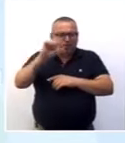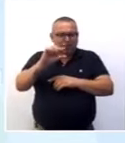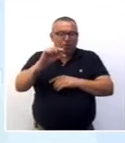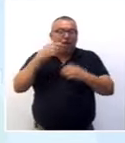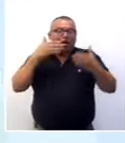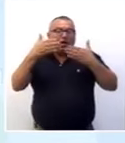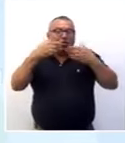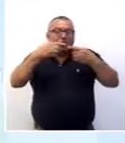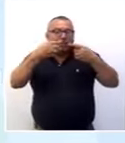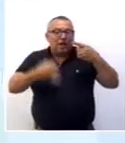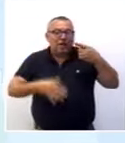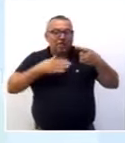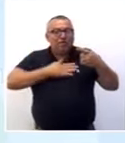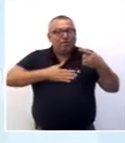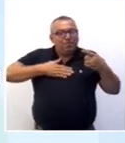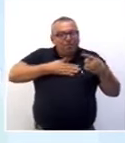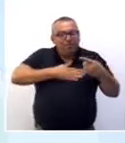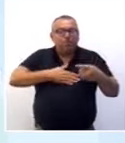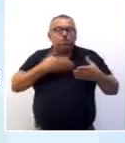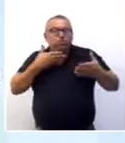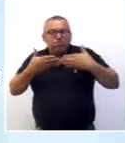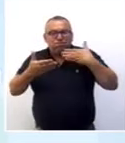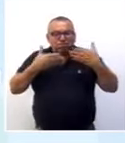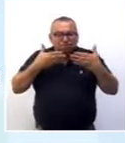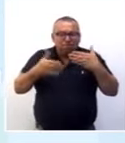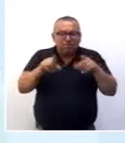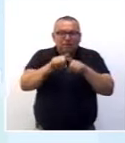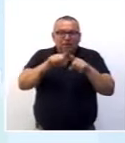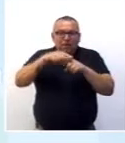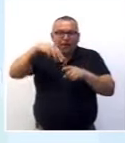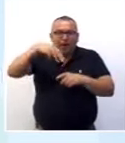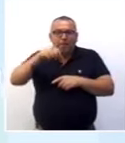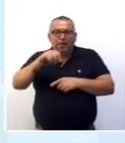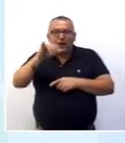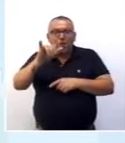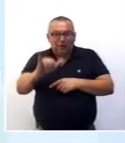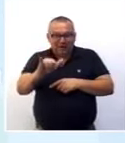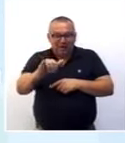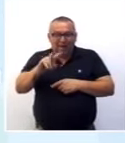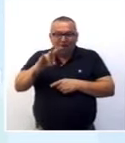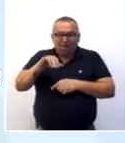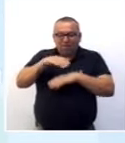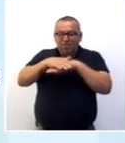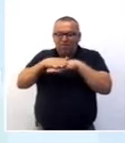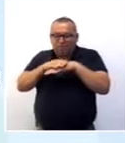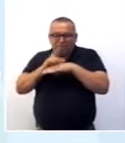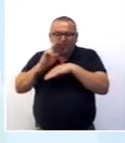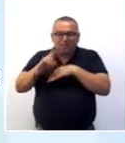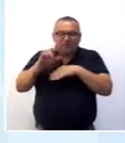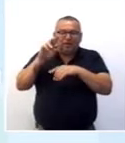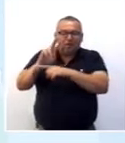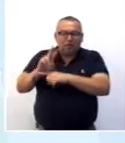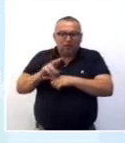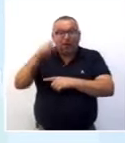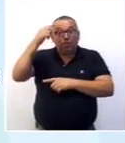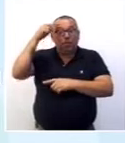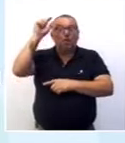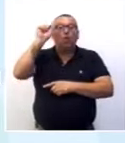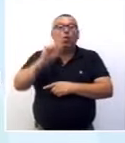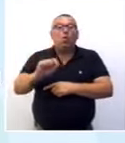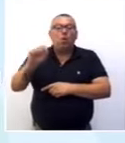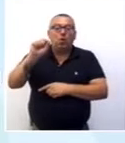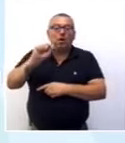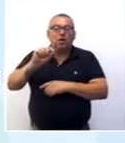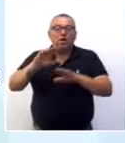gostaria que vocês agora interagissem e a Mary vai mediar tudo isso. E pensem o seguinte, qual é